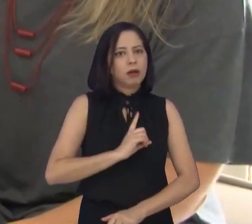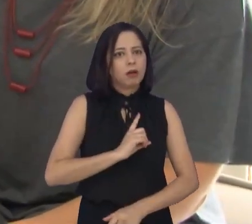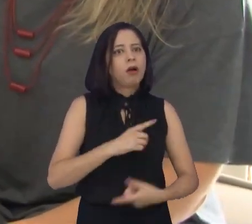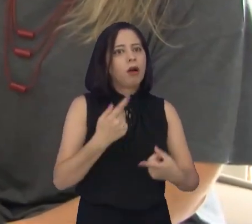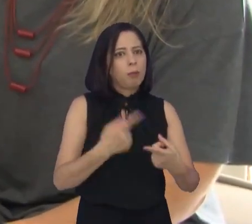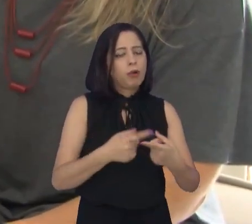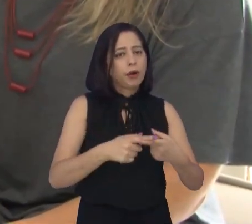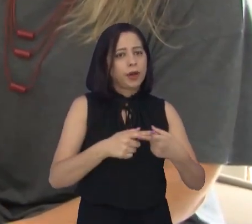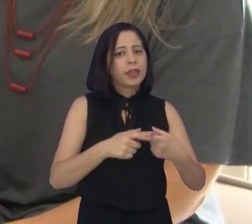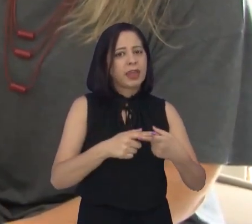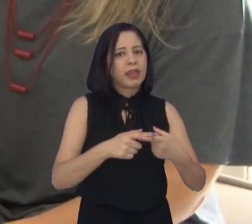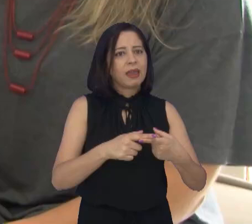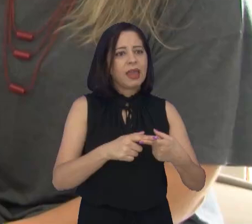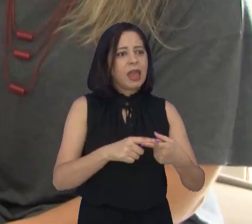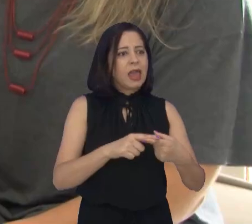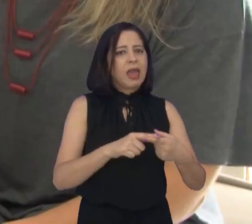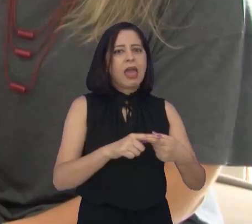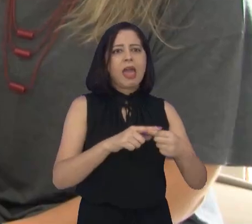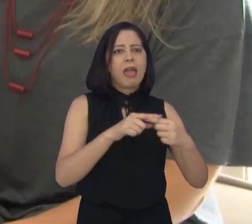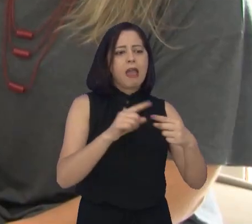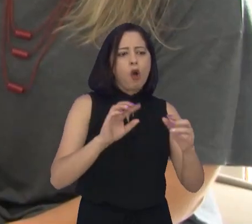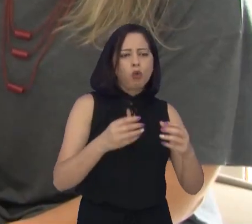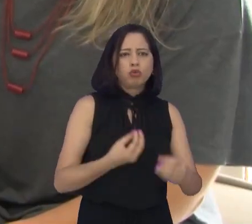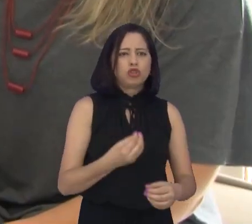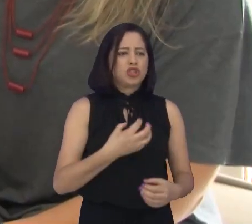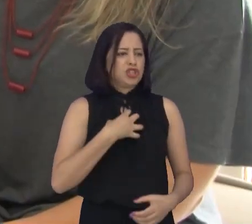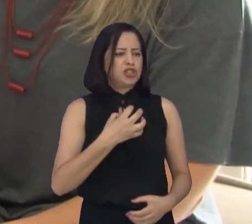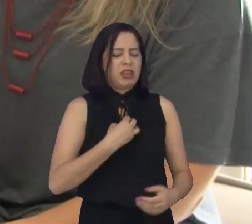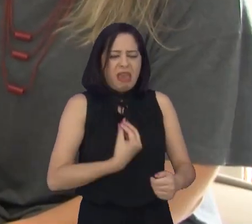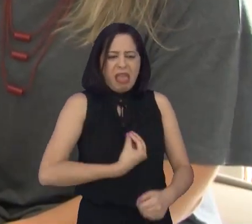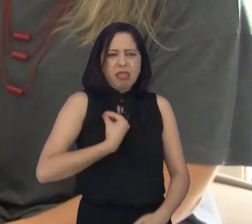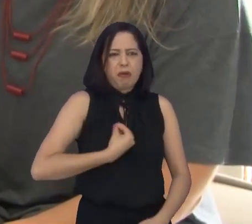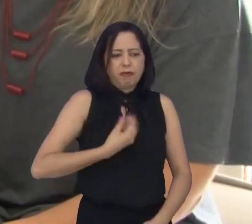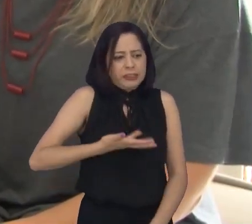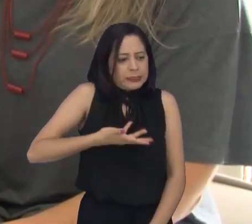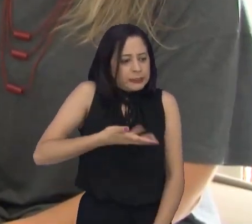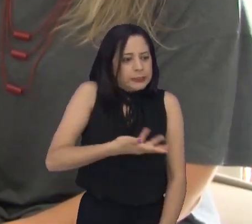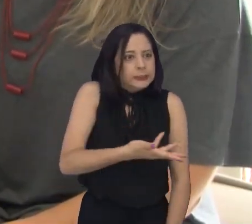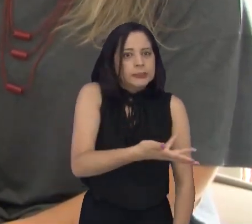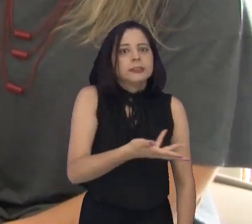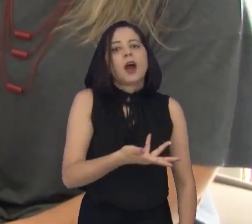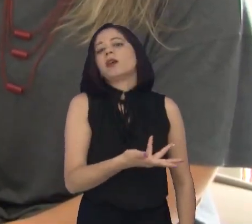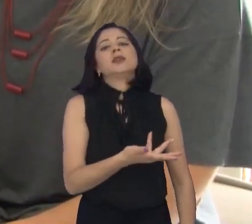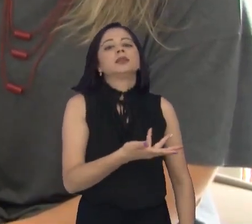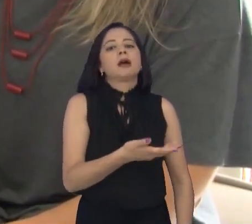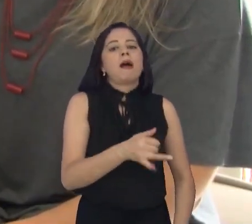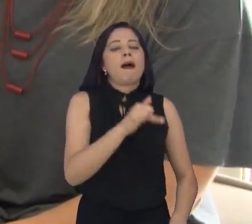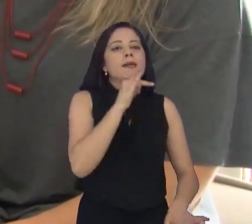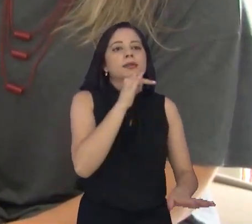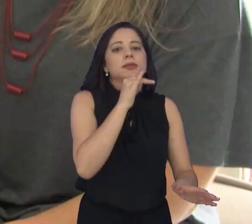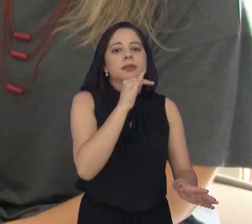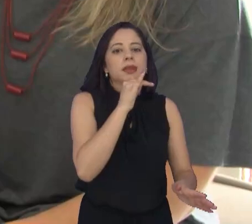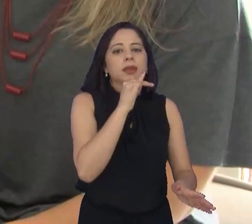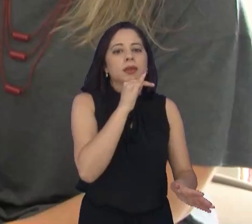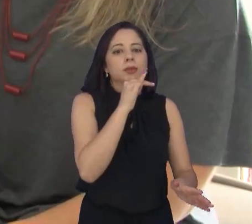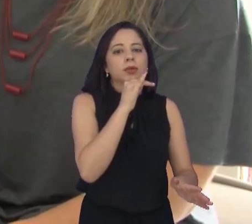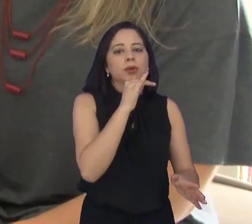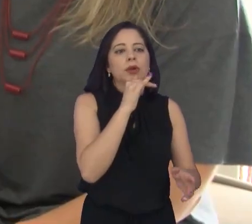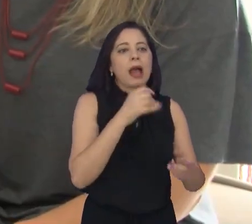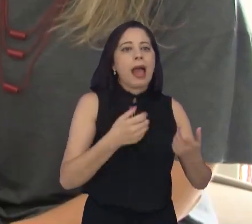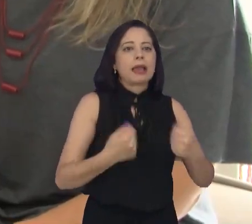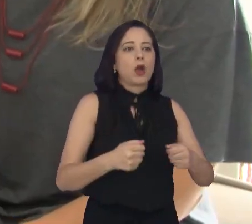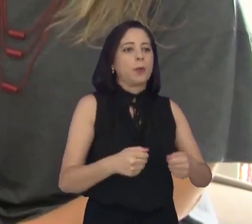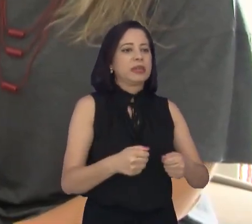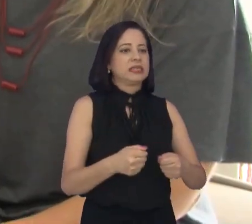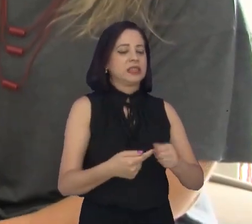também, né, à nossa forma de viver, ao consumo extremo, que também leva a, por exemplo, para você ser, você precisa